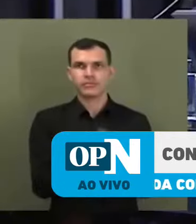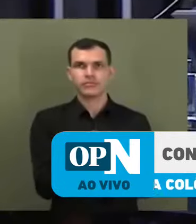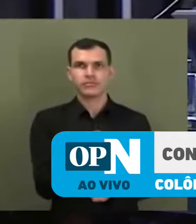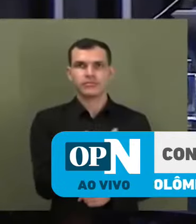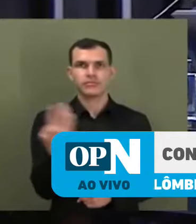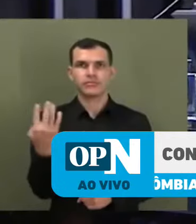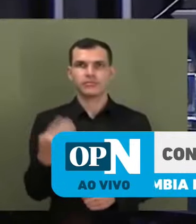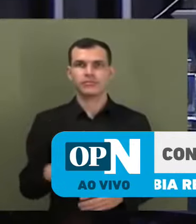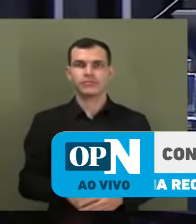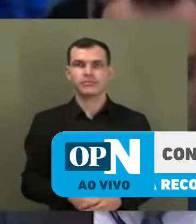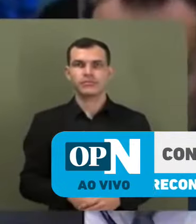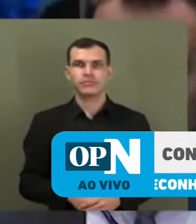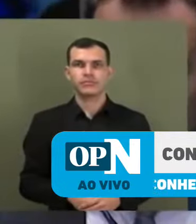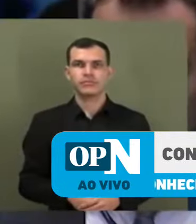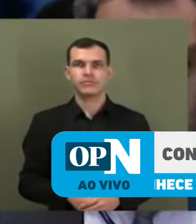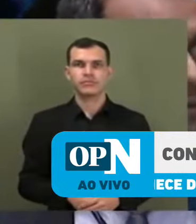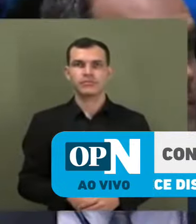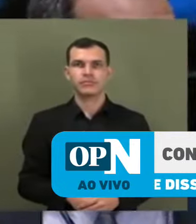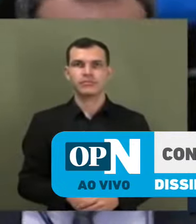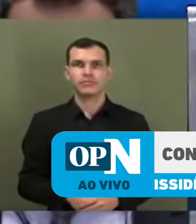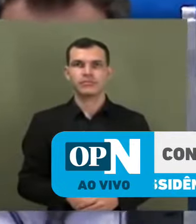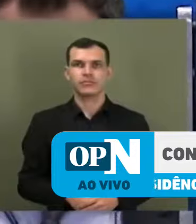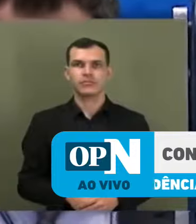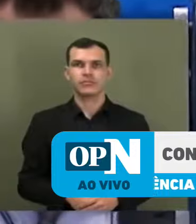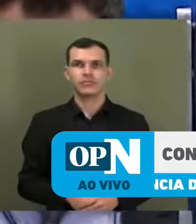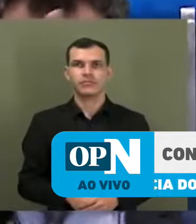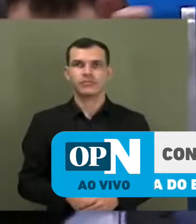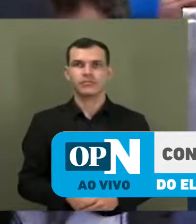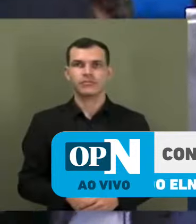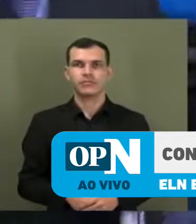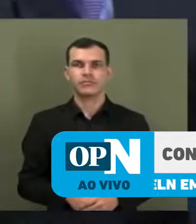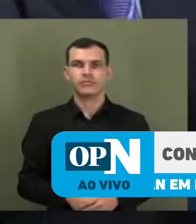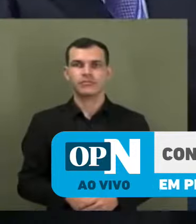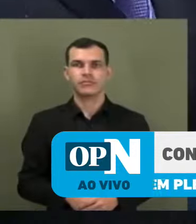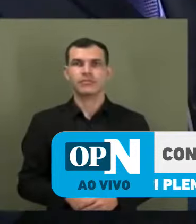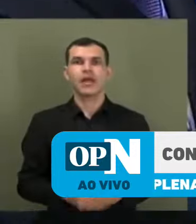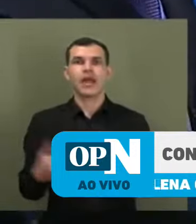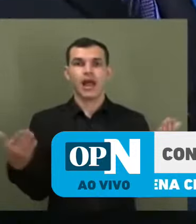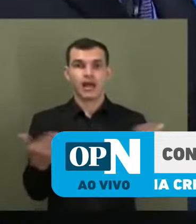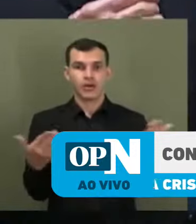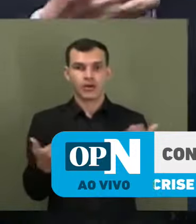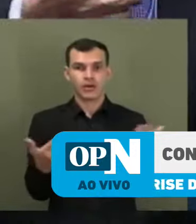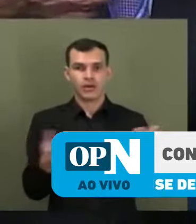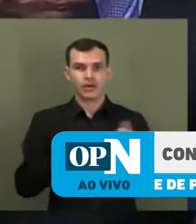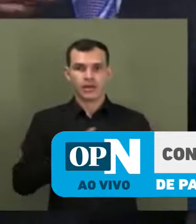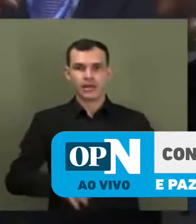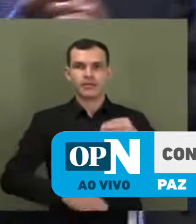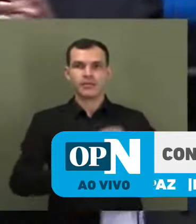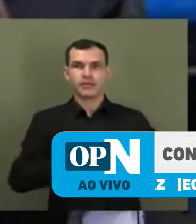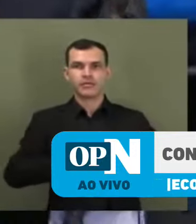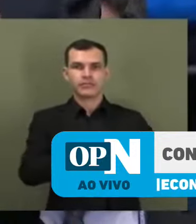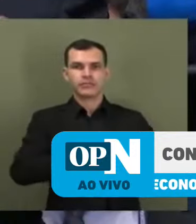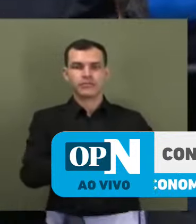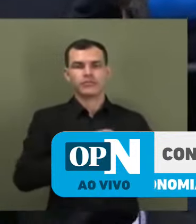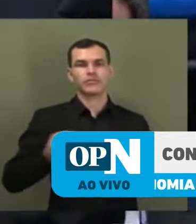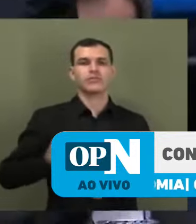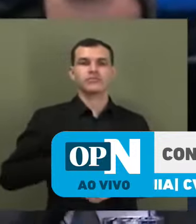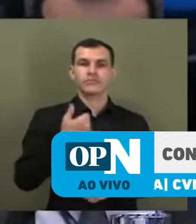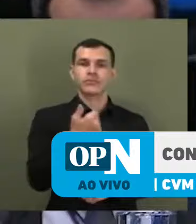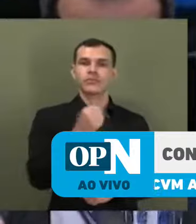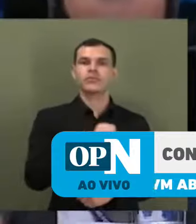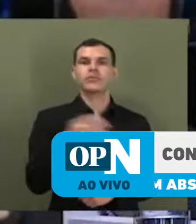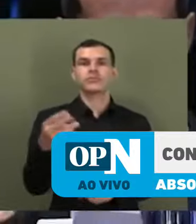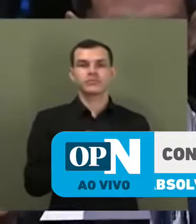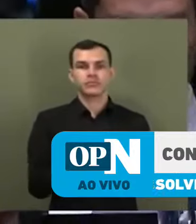de cotas para pretos e pardos. O texto vai além ainda e reduz os recursos que vão ser repassados